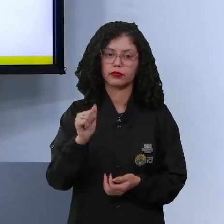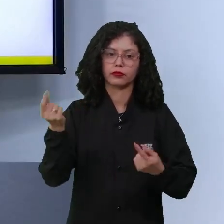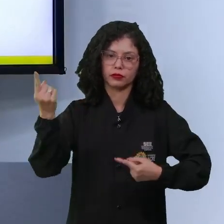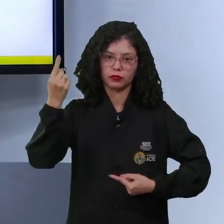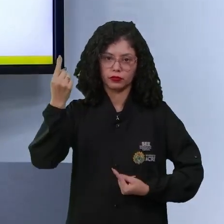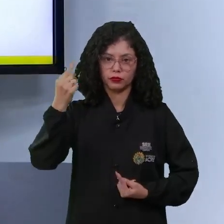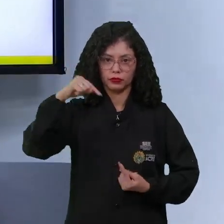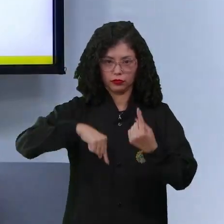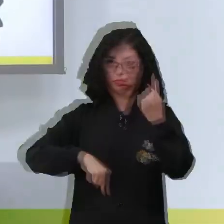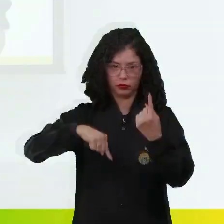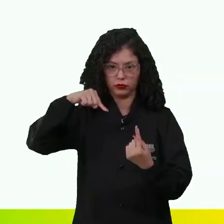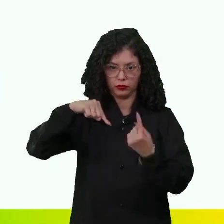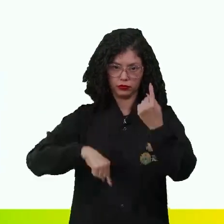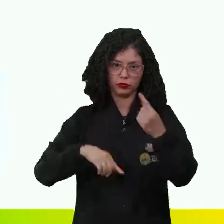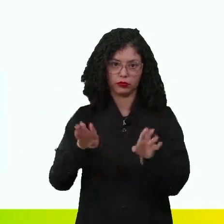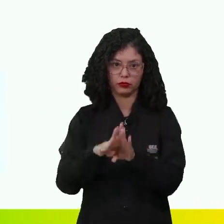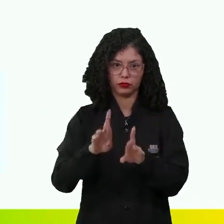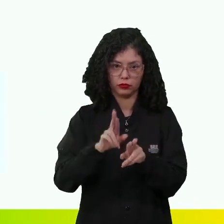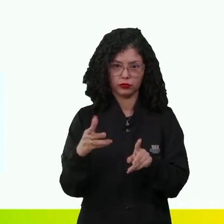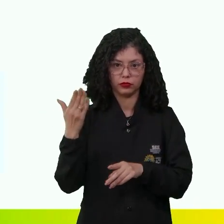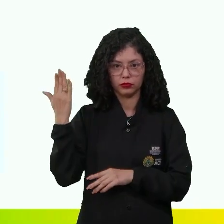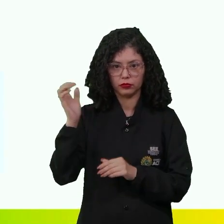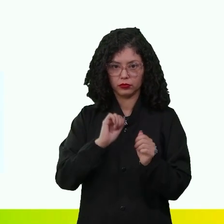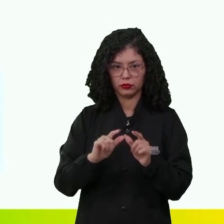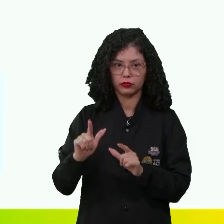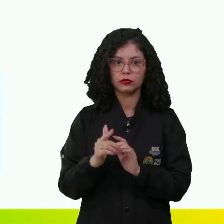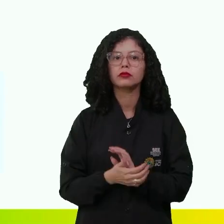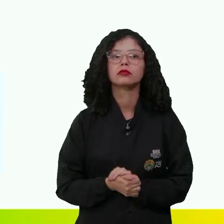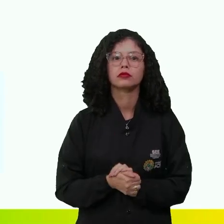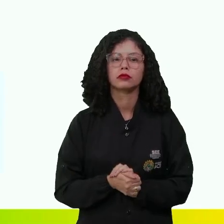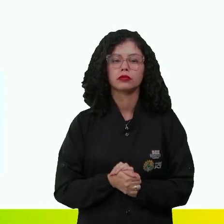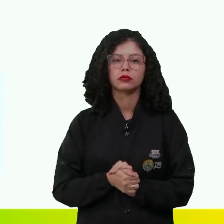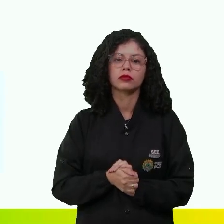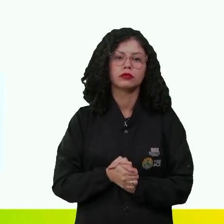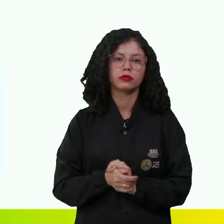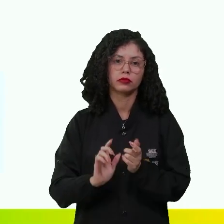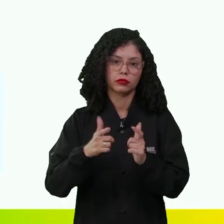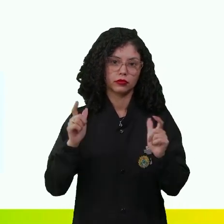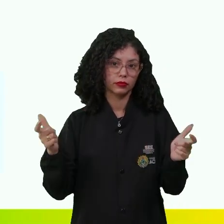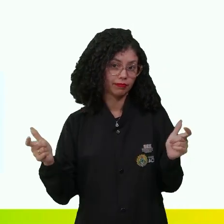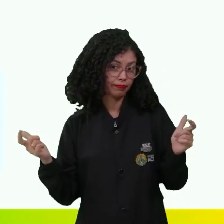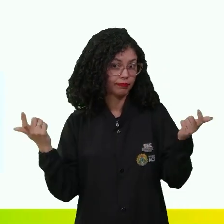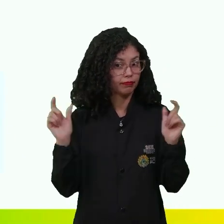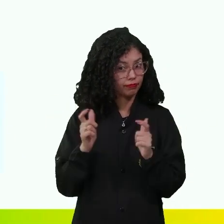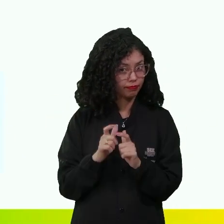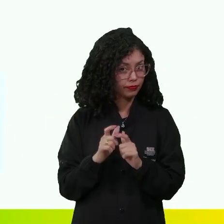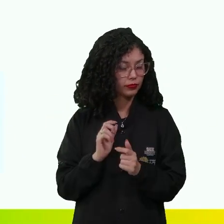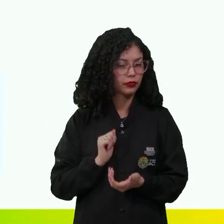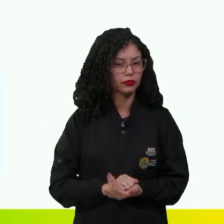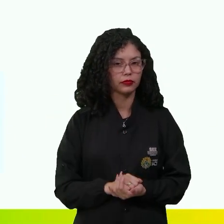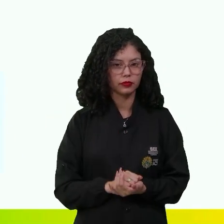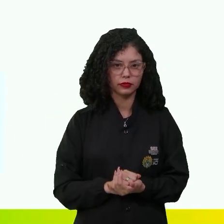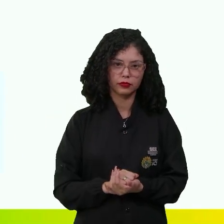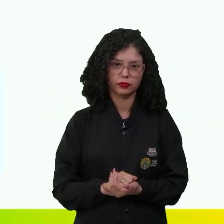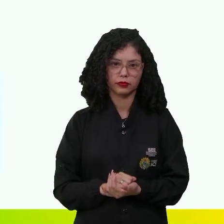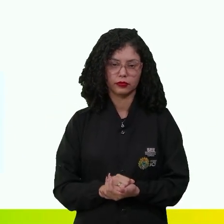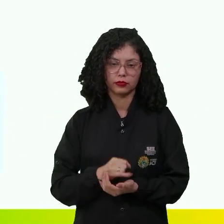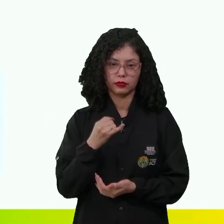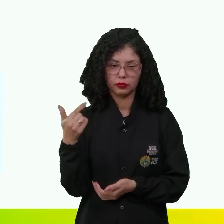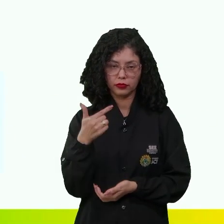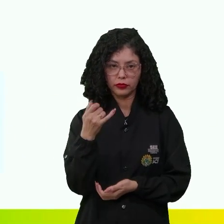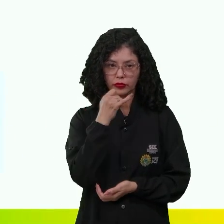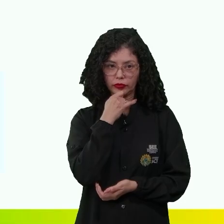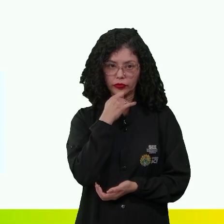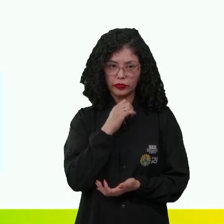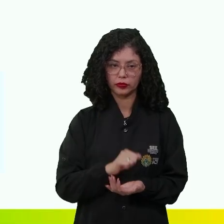Agora, voltando para o slide. Mesma coisa, aumenta ou diminui? Segundo exemplo,